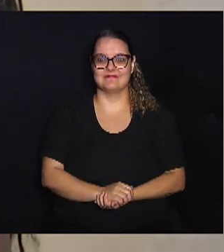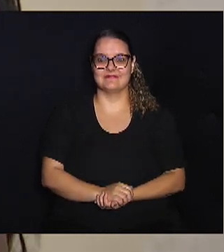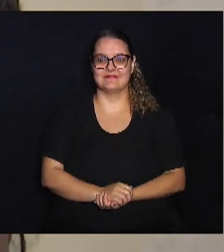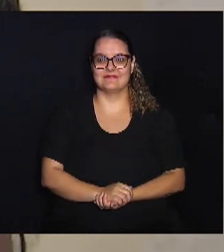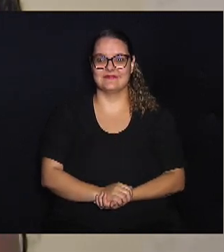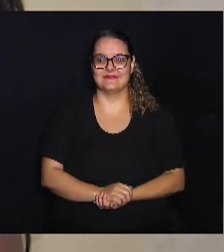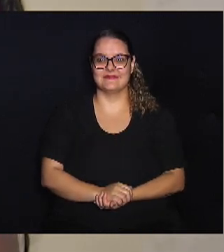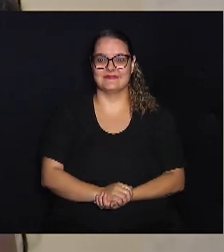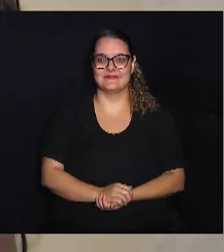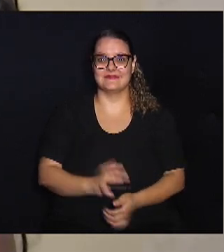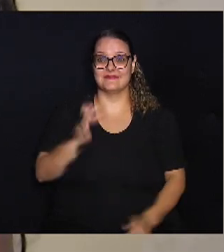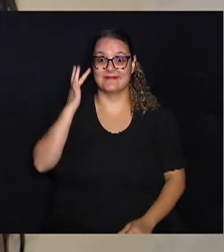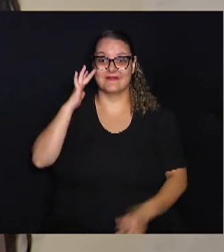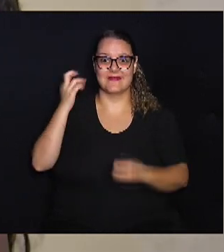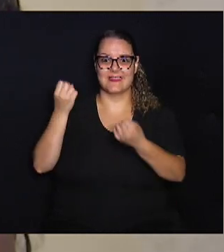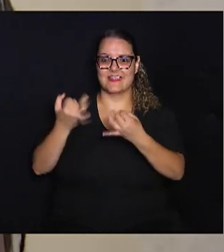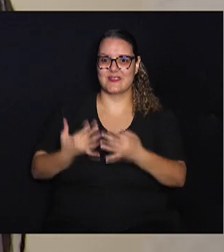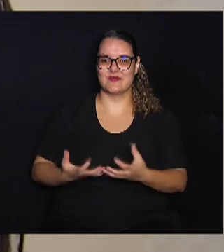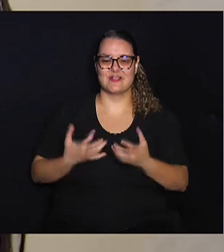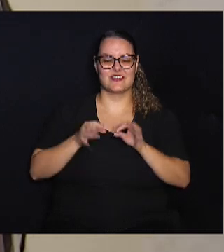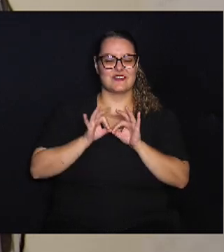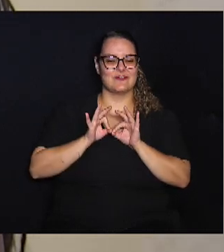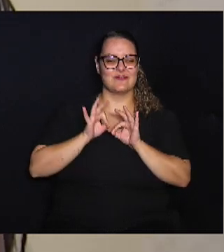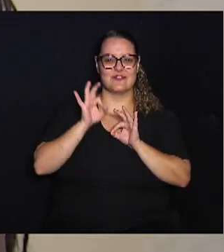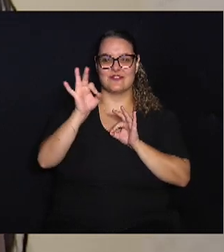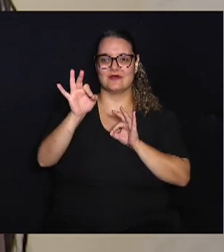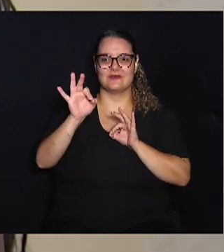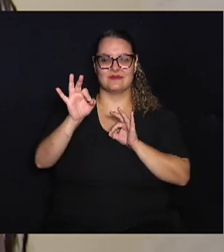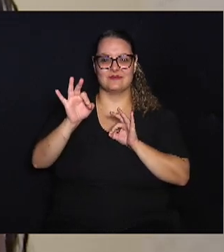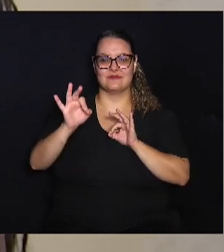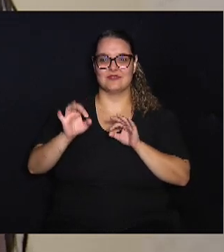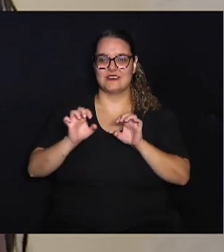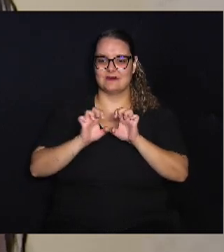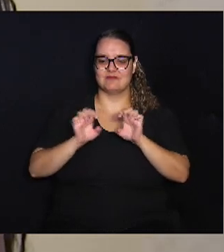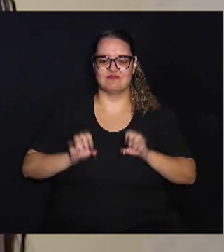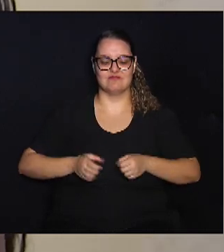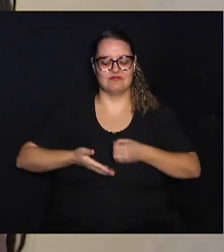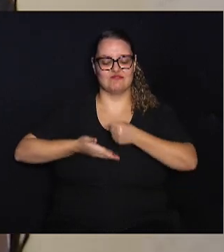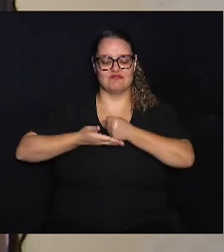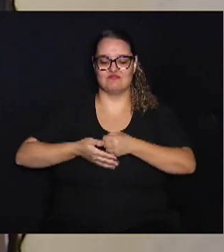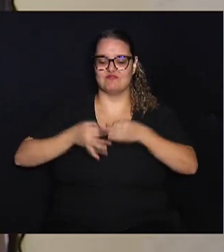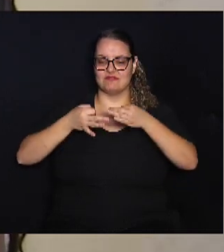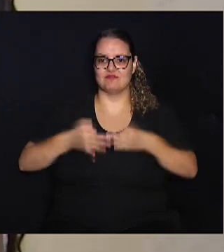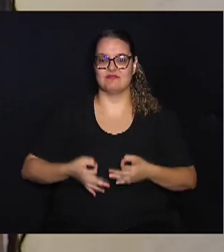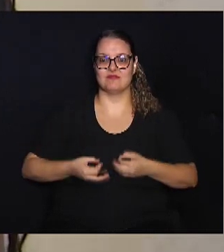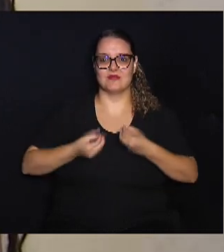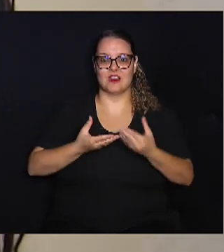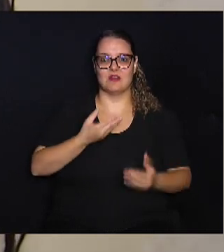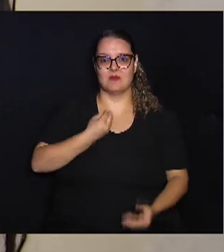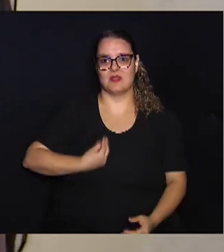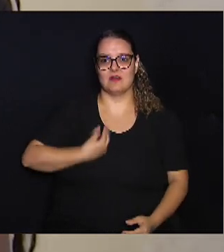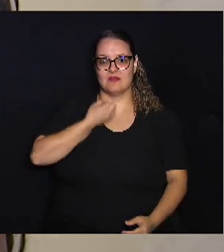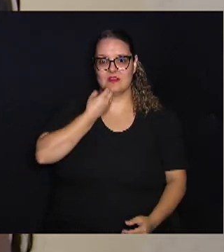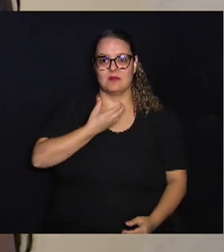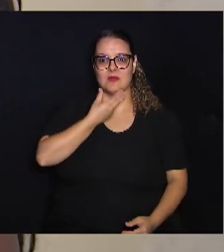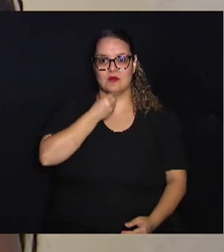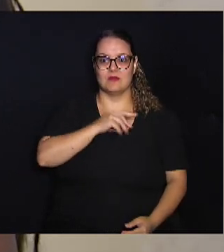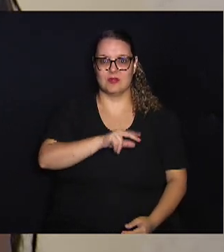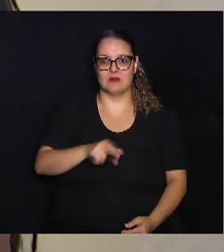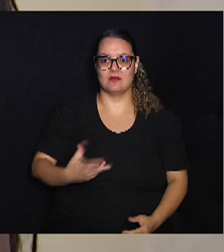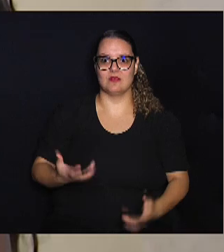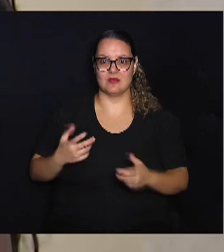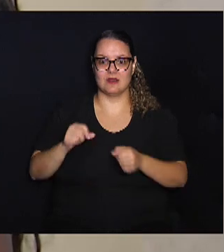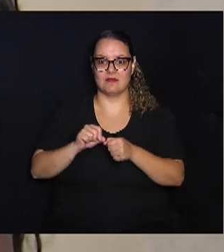Não sei explicar, mas eu quero chegar bem longe. Eu quero estar bem estruturada, eu quero ter uma vida boa com meus irmãos, eu quero conseguir fazer o que eu quero, que eu gosto